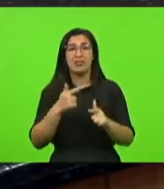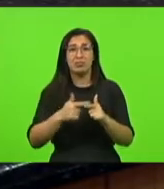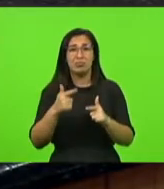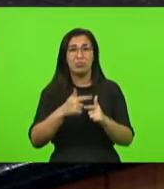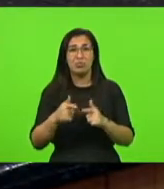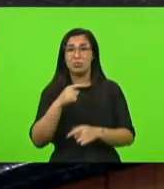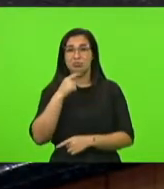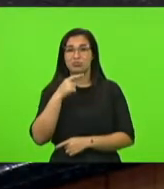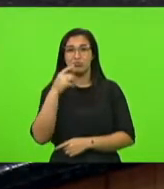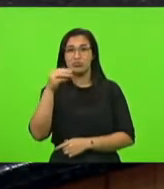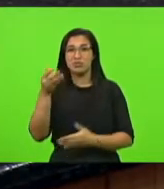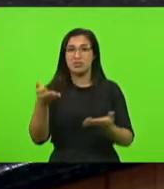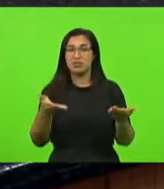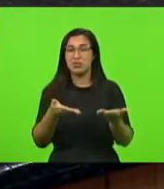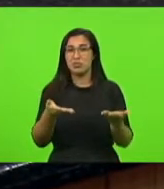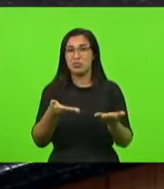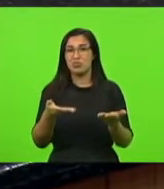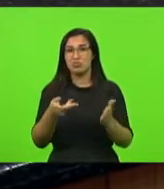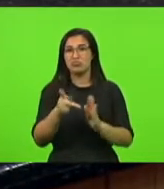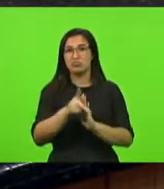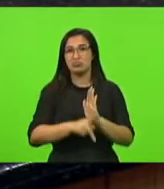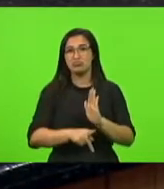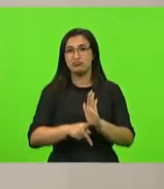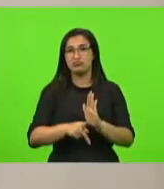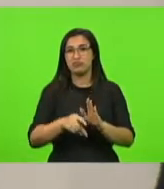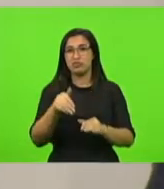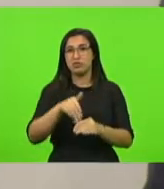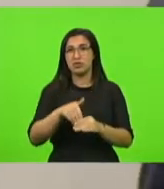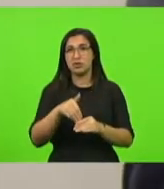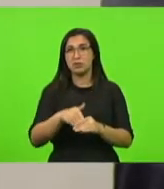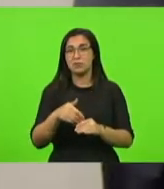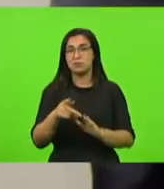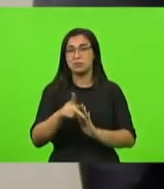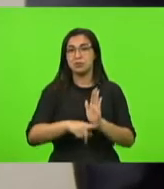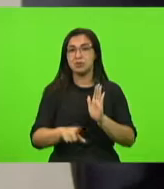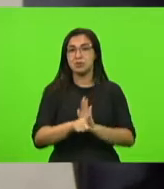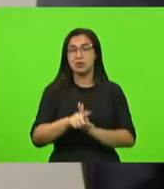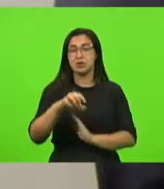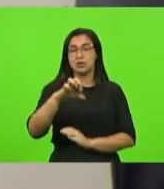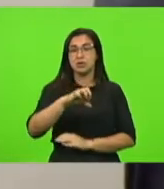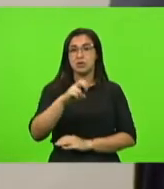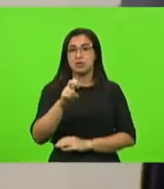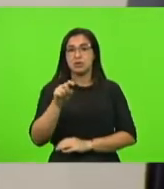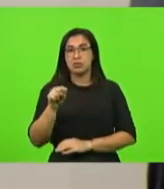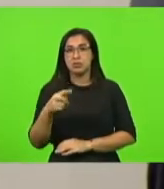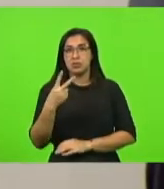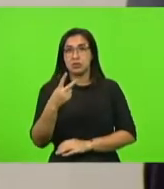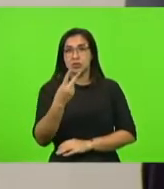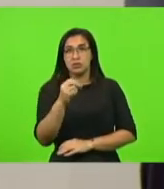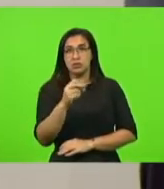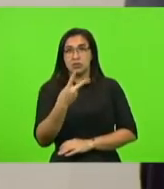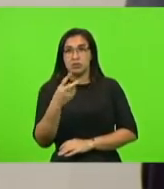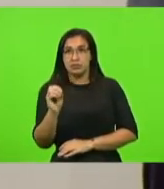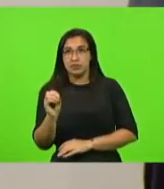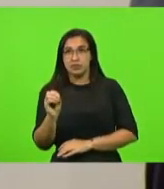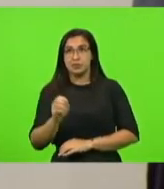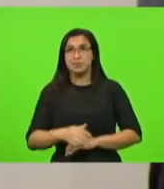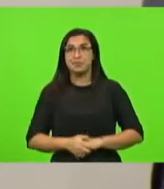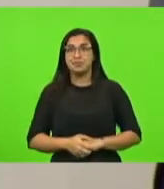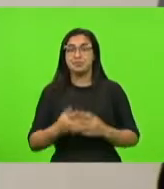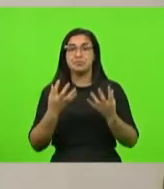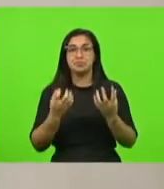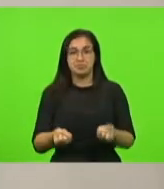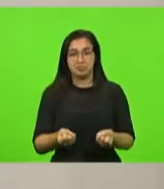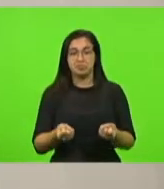sessão de hoje. Gostaria de estar presente, o projeto é importante para ele. Projeto de lei 95.2/2020. A presidência atende o requerimento e